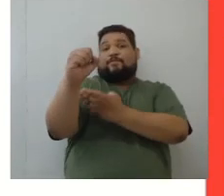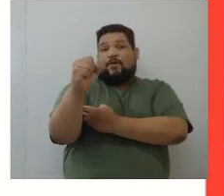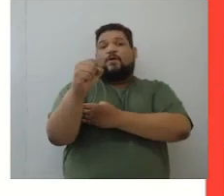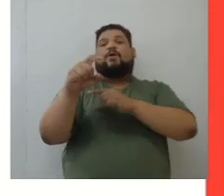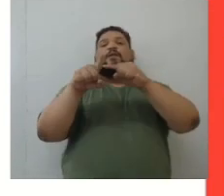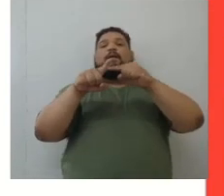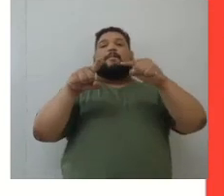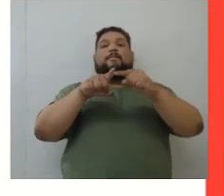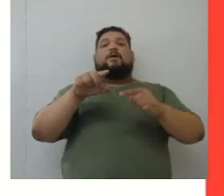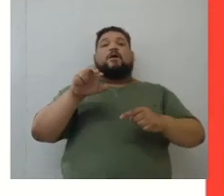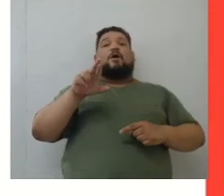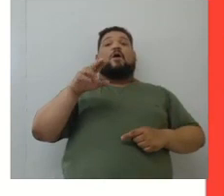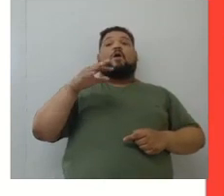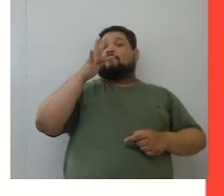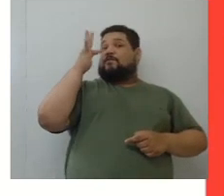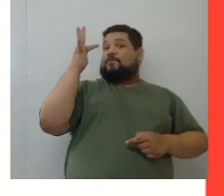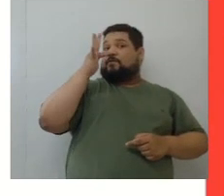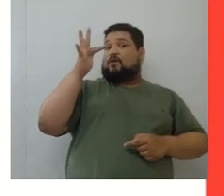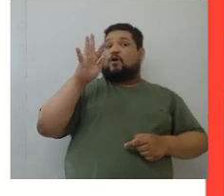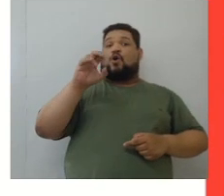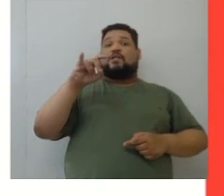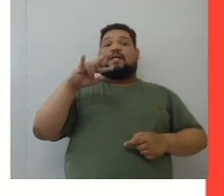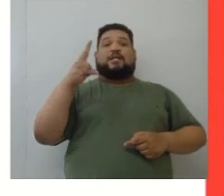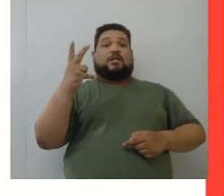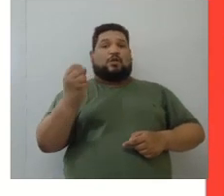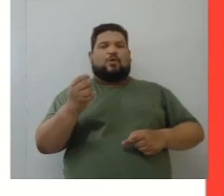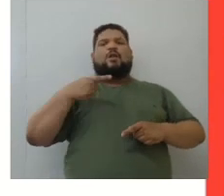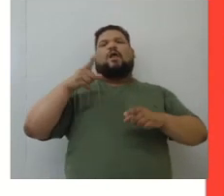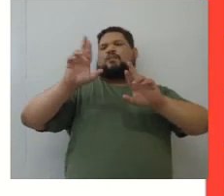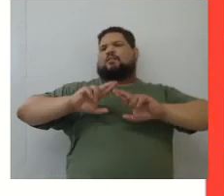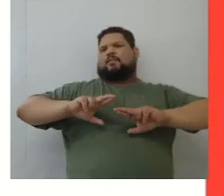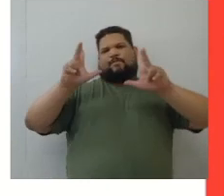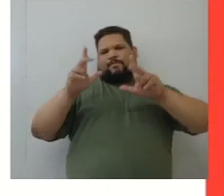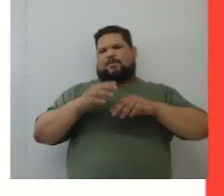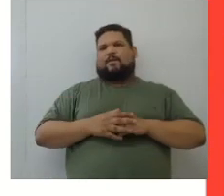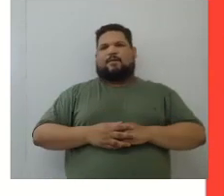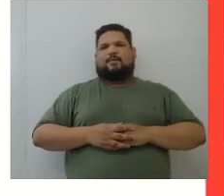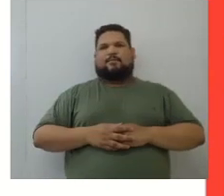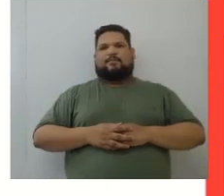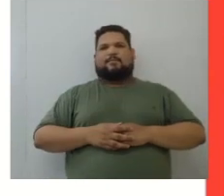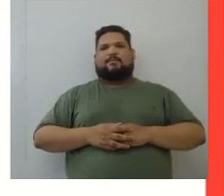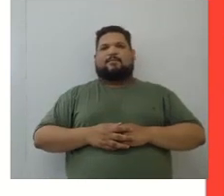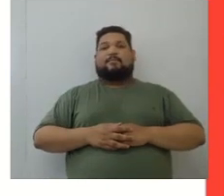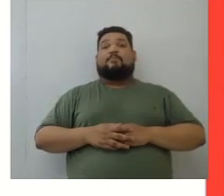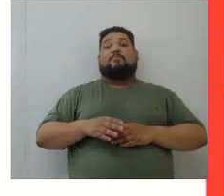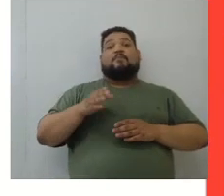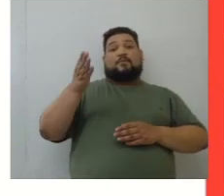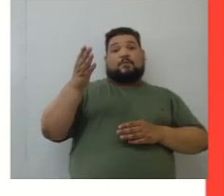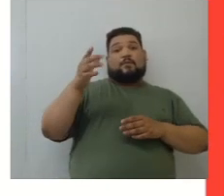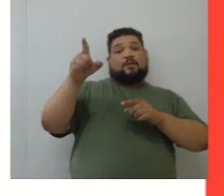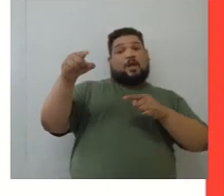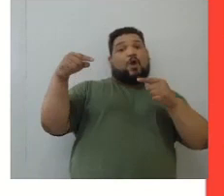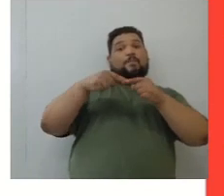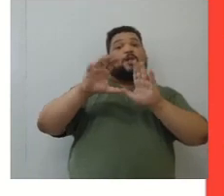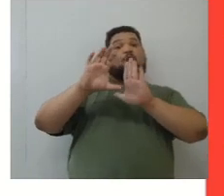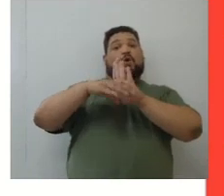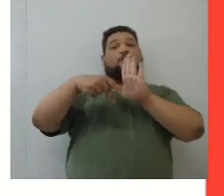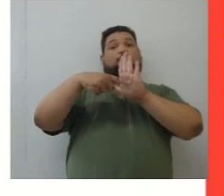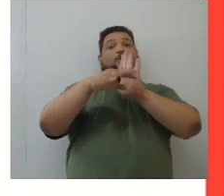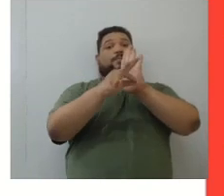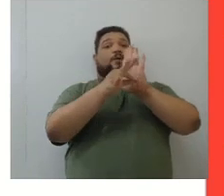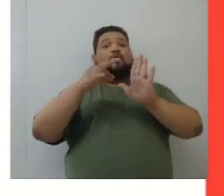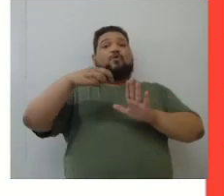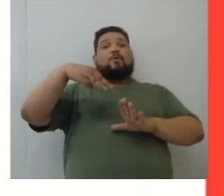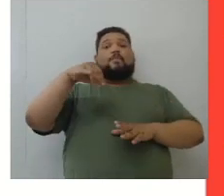bairro do Rosarinho, ele tem uma conotação diferente. Aí a gente traz um conceito que foi criado por Manuel